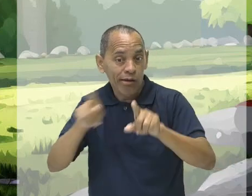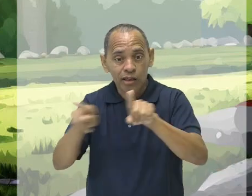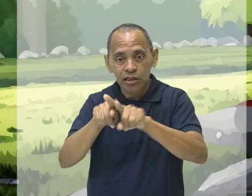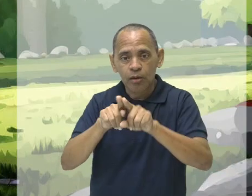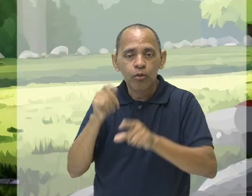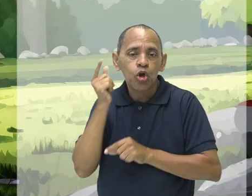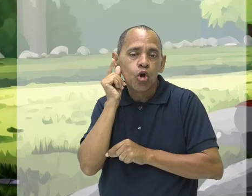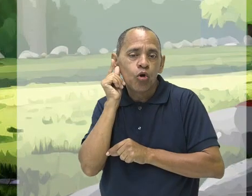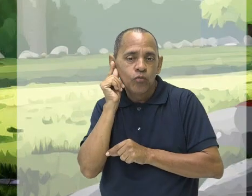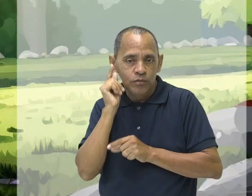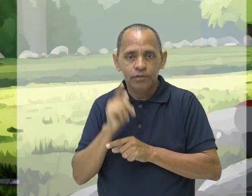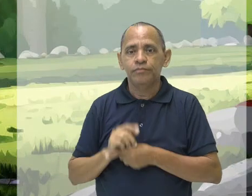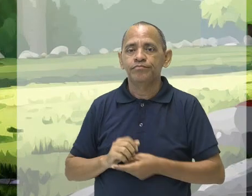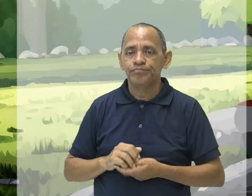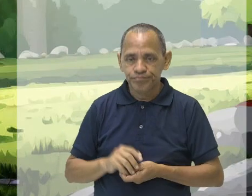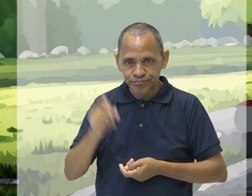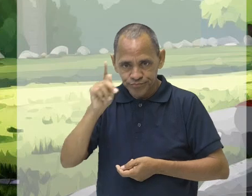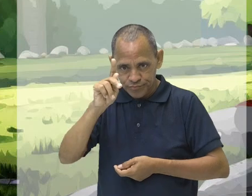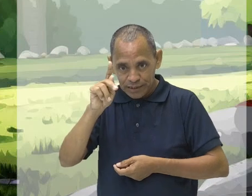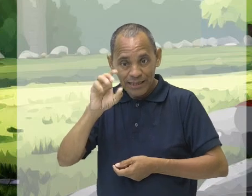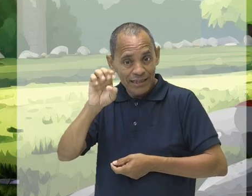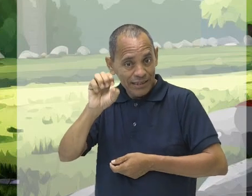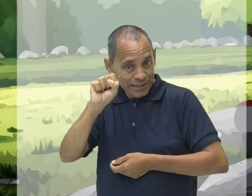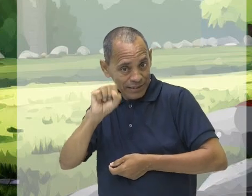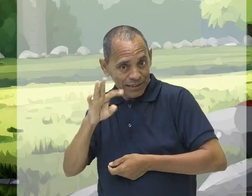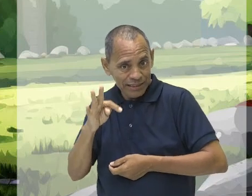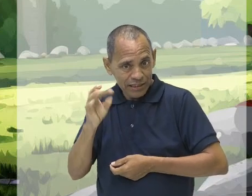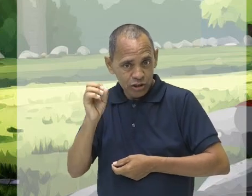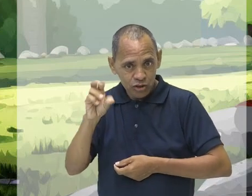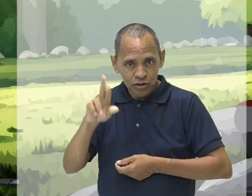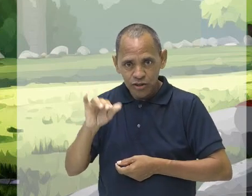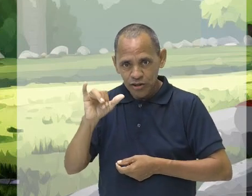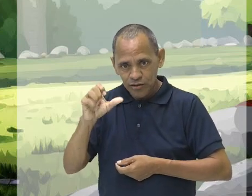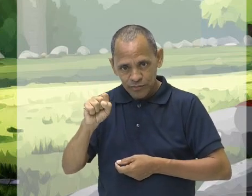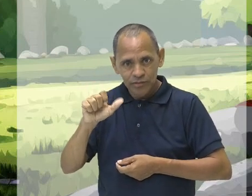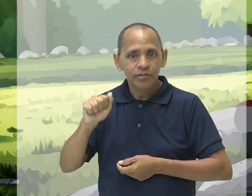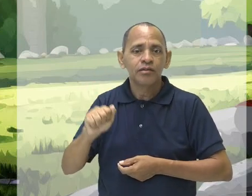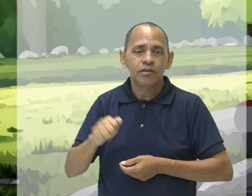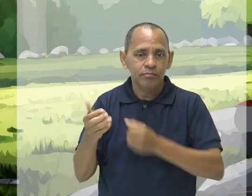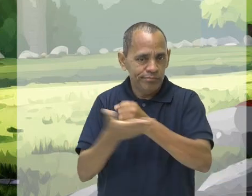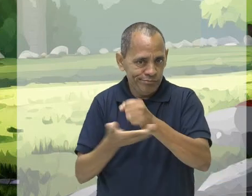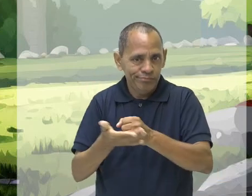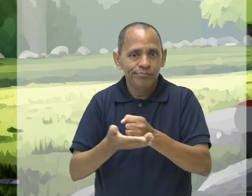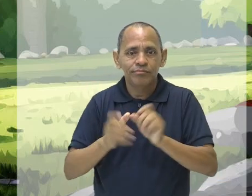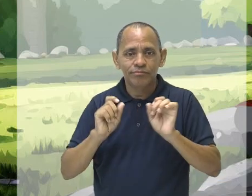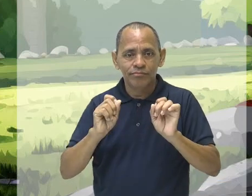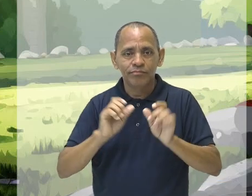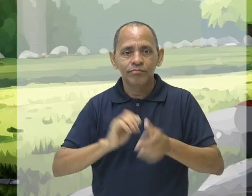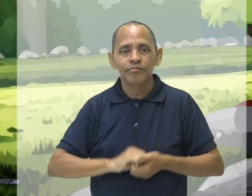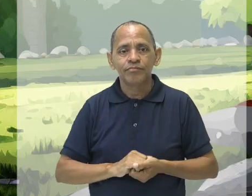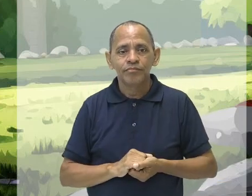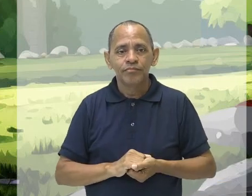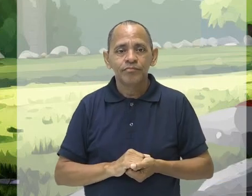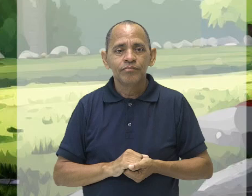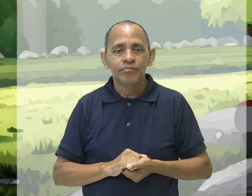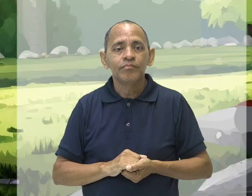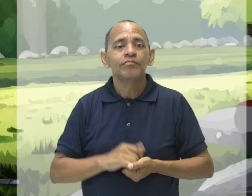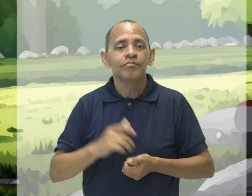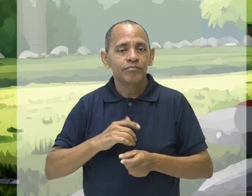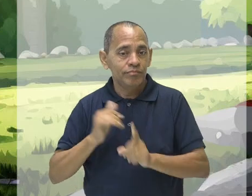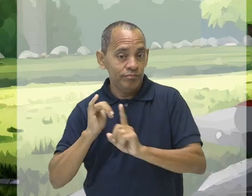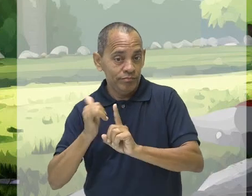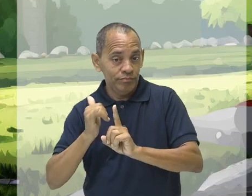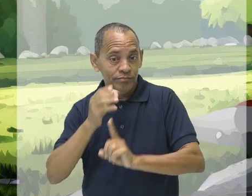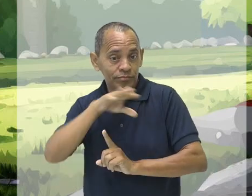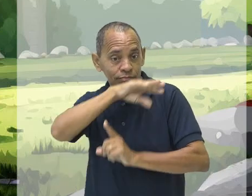só, um conto ele serve para contar e ouvir histórias, né? Está baseado nisso. Passa por narrativas orais de